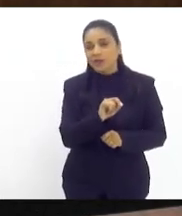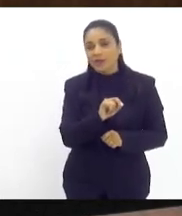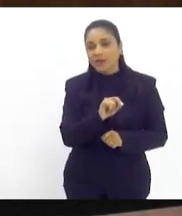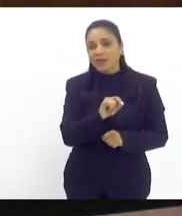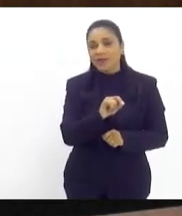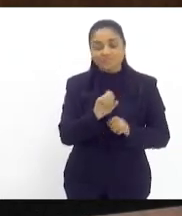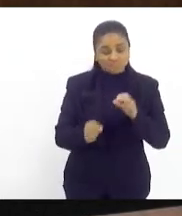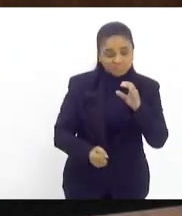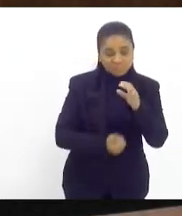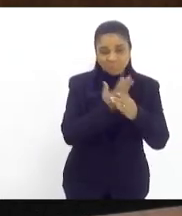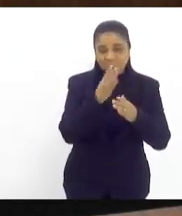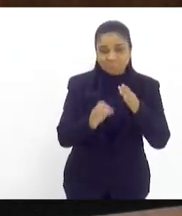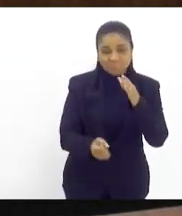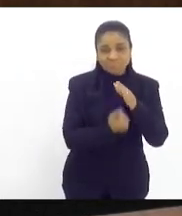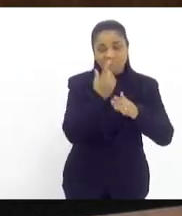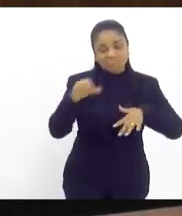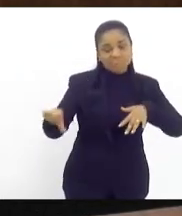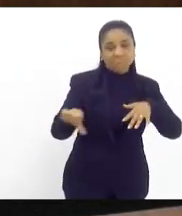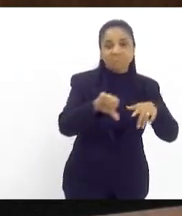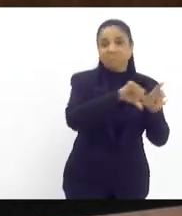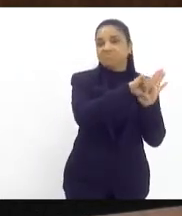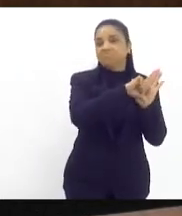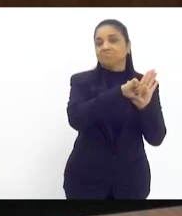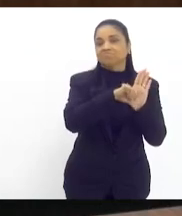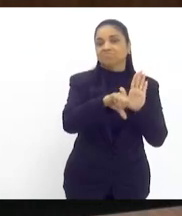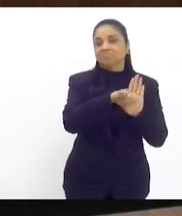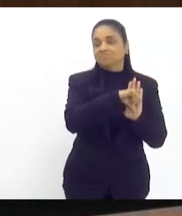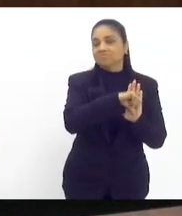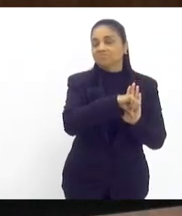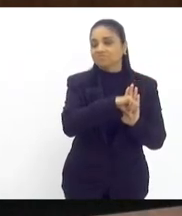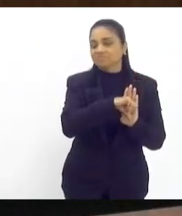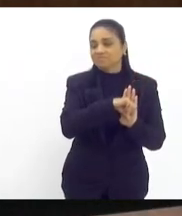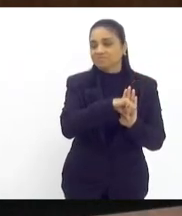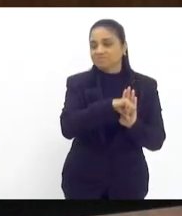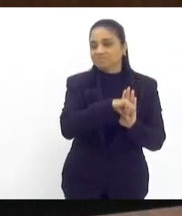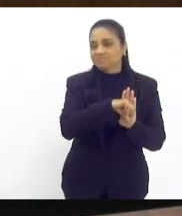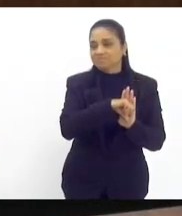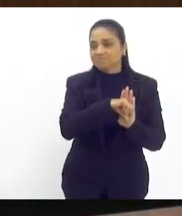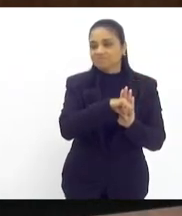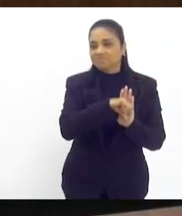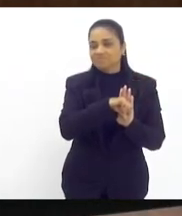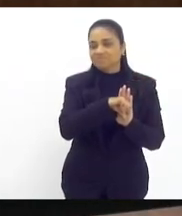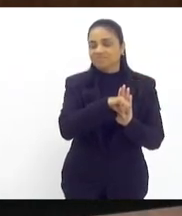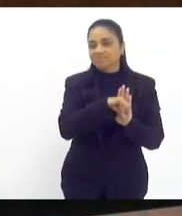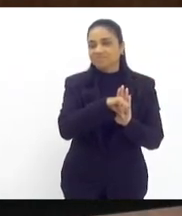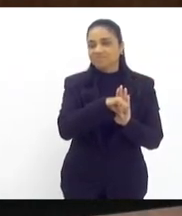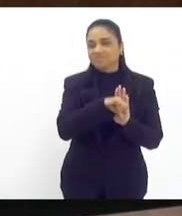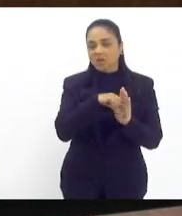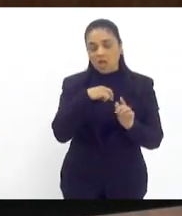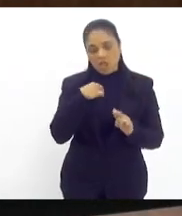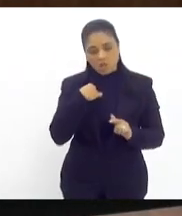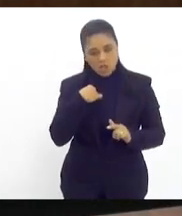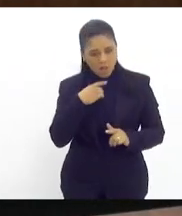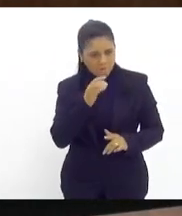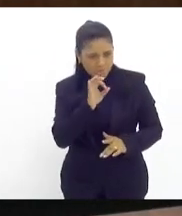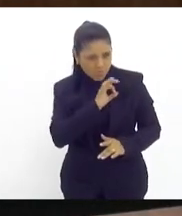surgimento de novos criminosos no país nós não colaboramos com isso